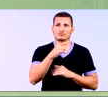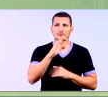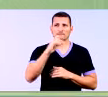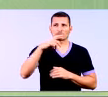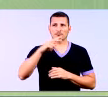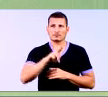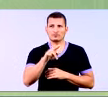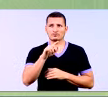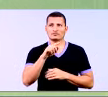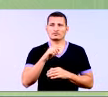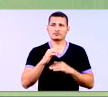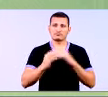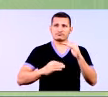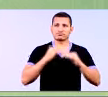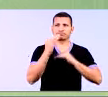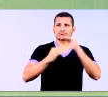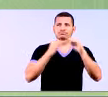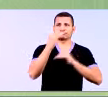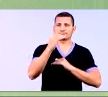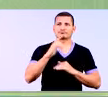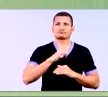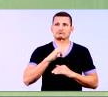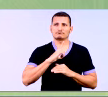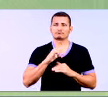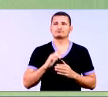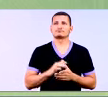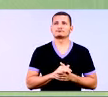processamento, a tecnologia avançou demais.